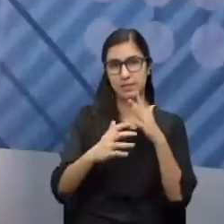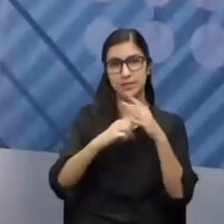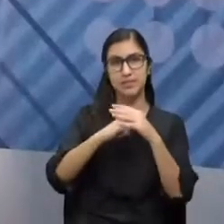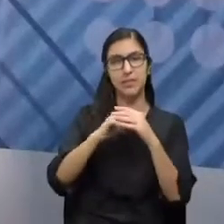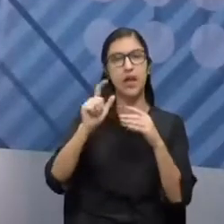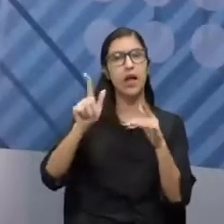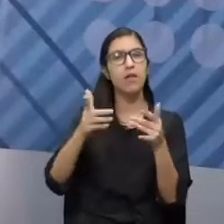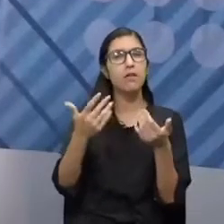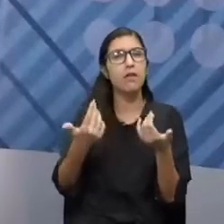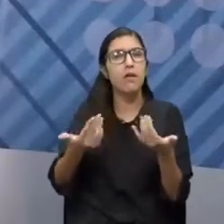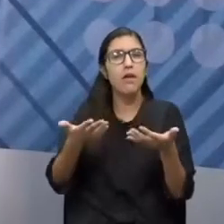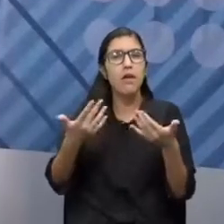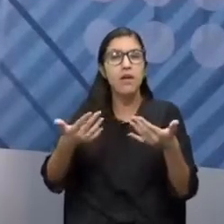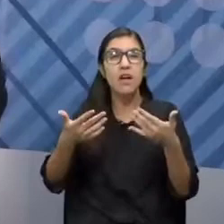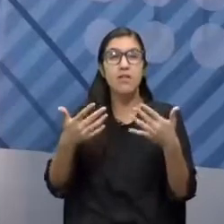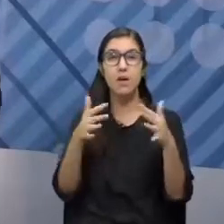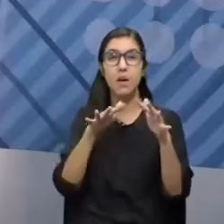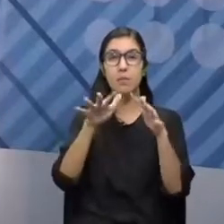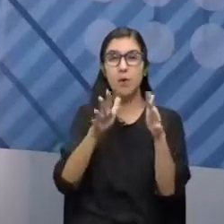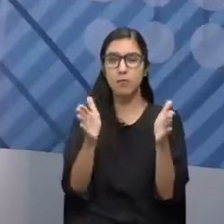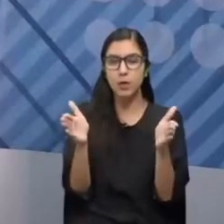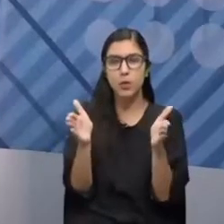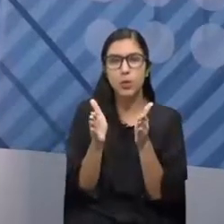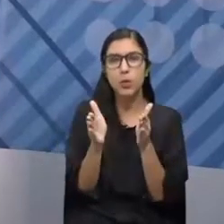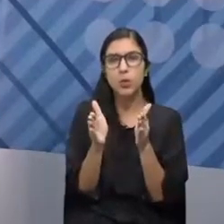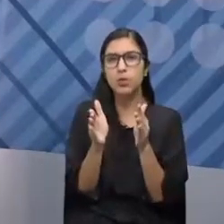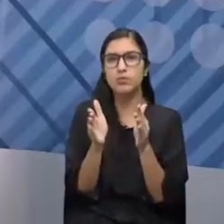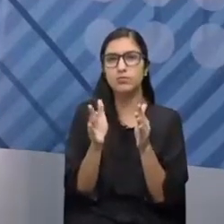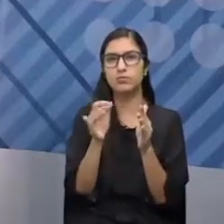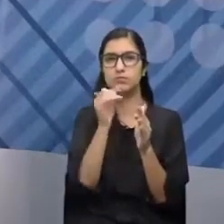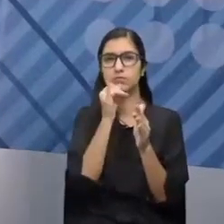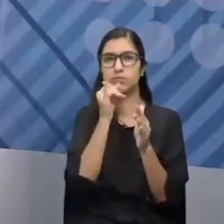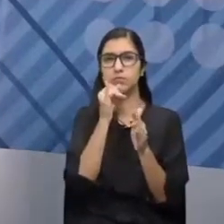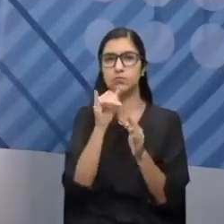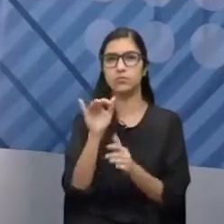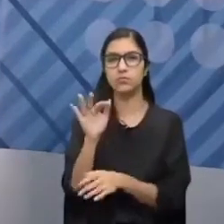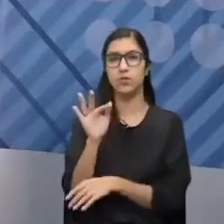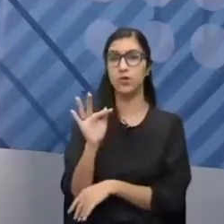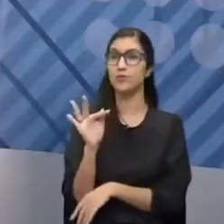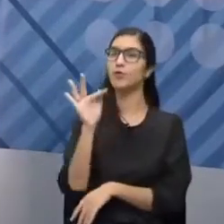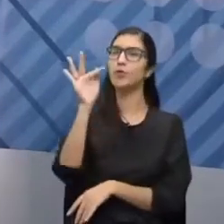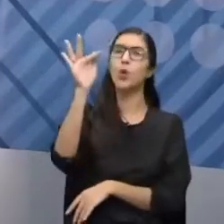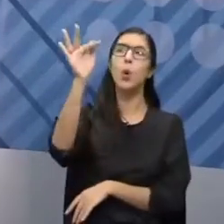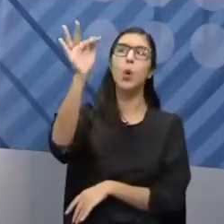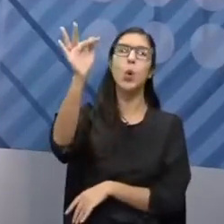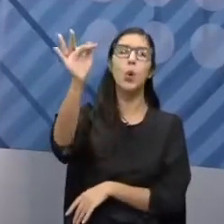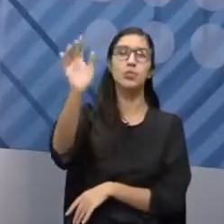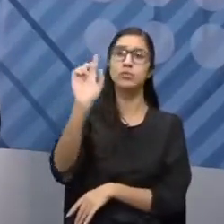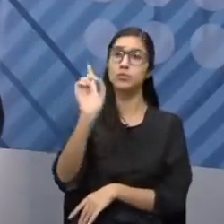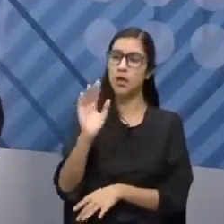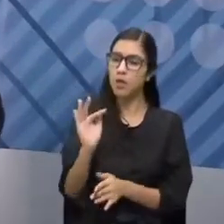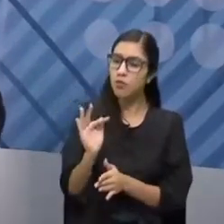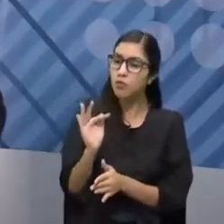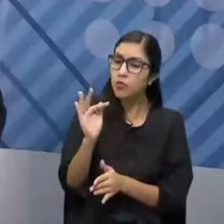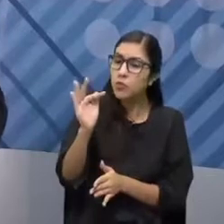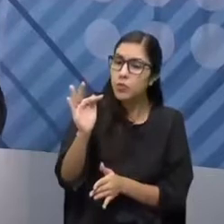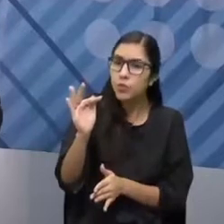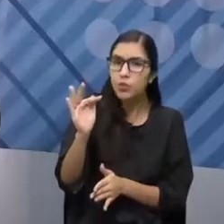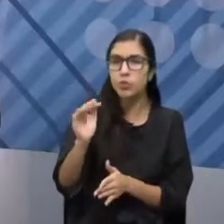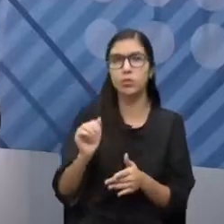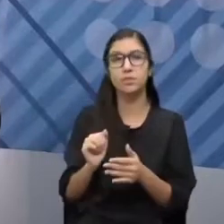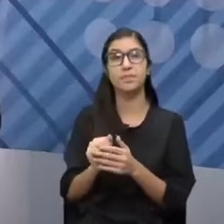mais sutil, os movimentos ficam mais curtinhos, por exemplo, um movimento de futuro, né?